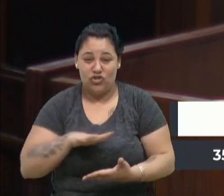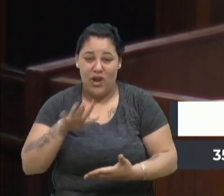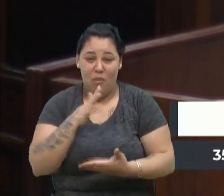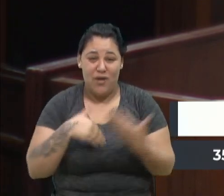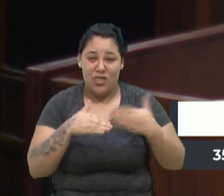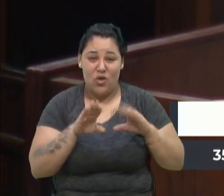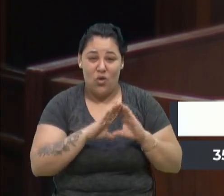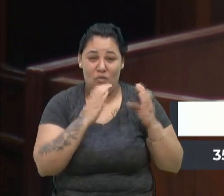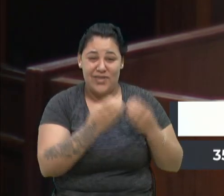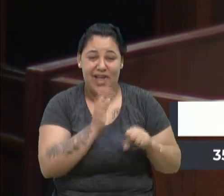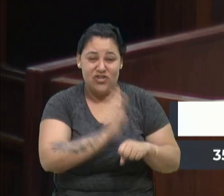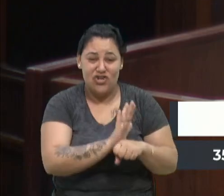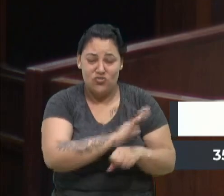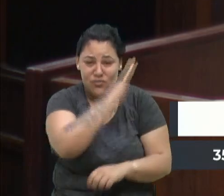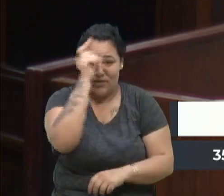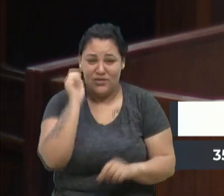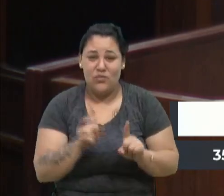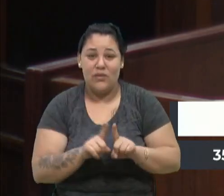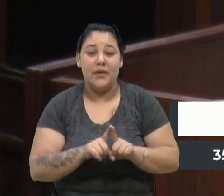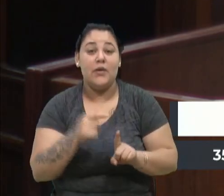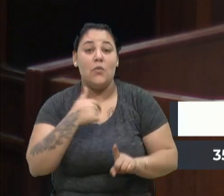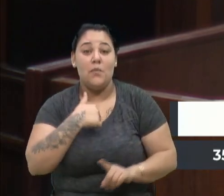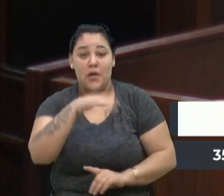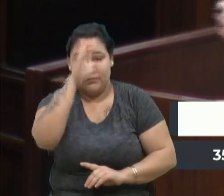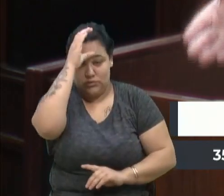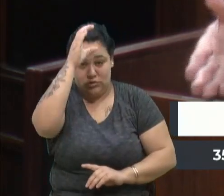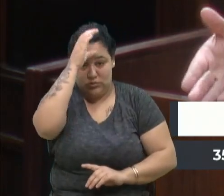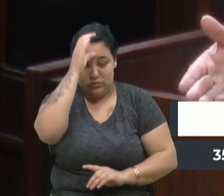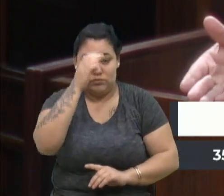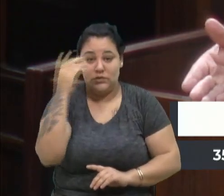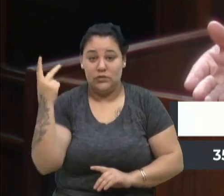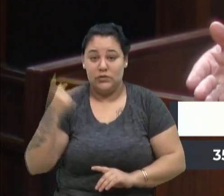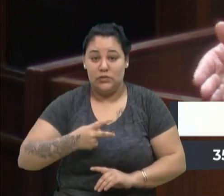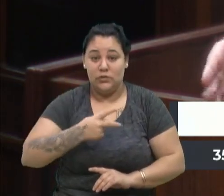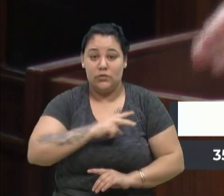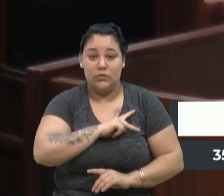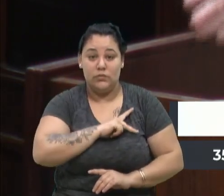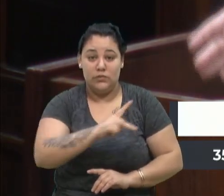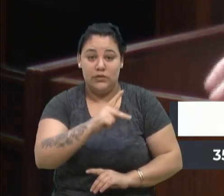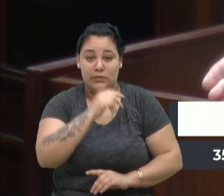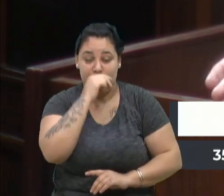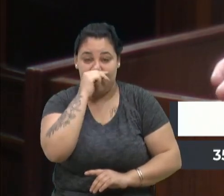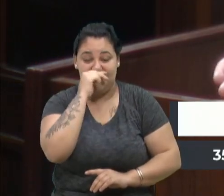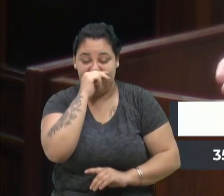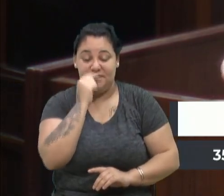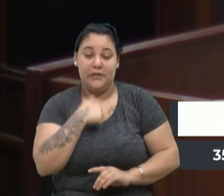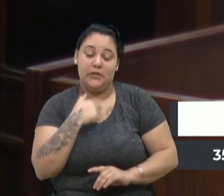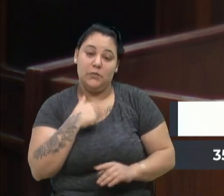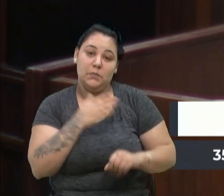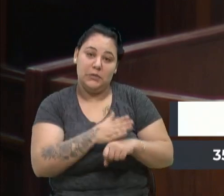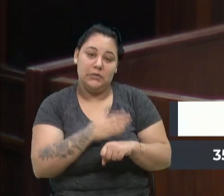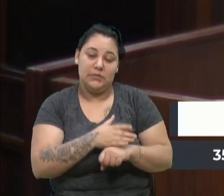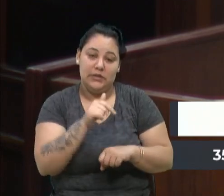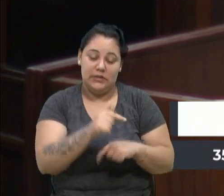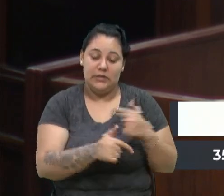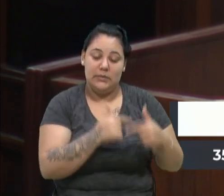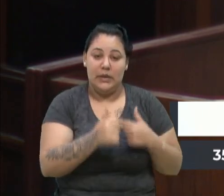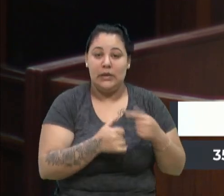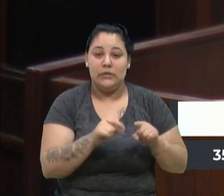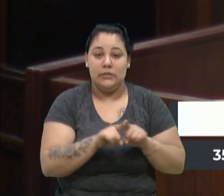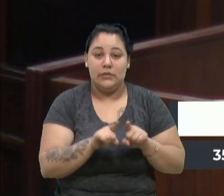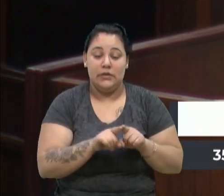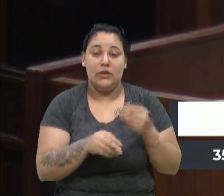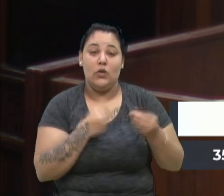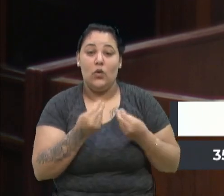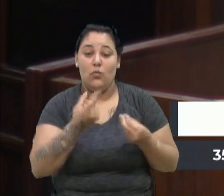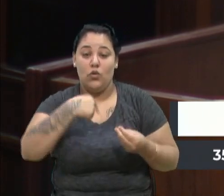Rose, que auxilia o município. E o meu tio, ele é o vice-presidente também, então ele me colocou nessa empreitada. E como nós